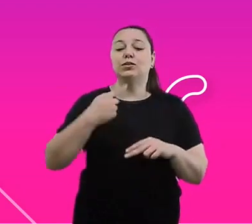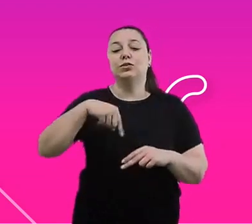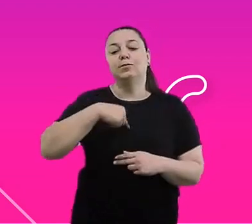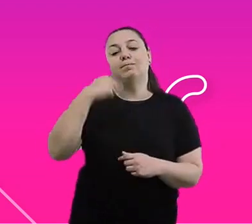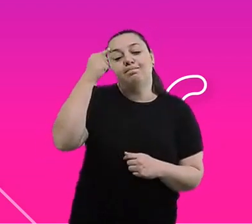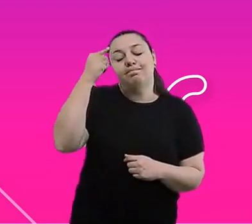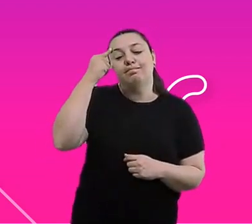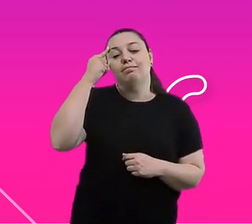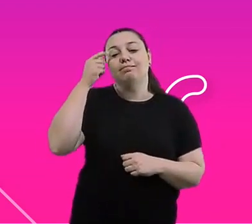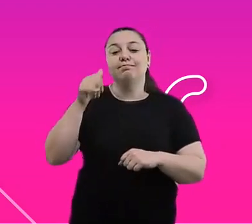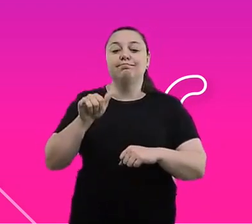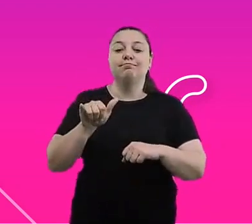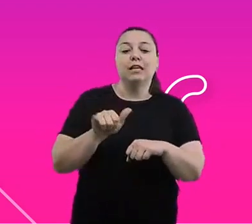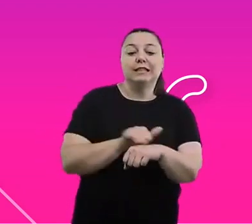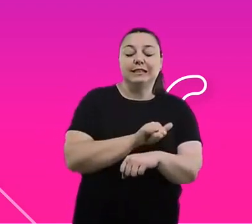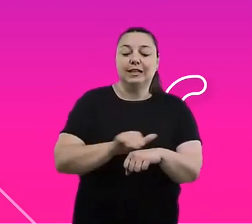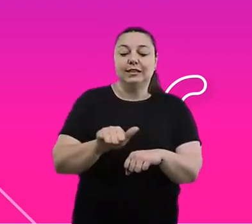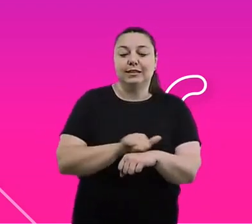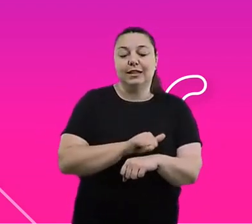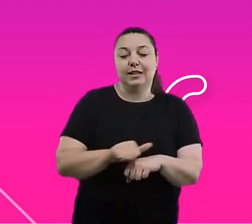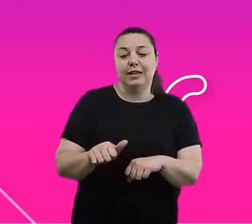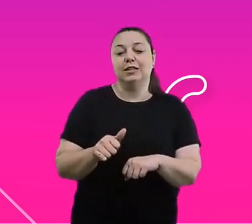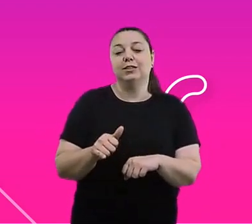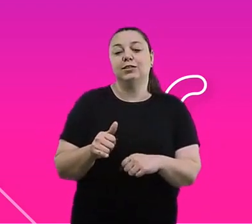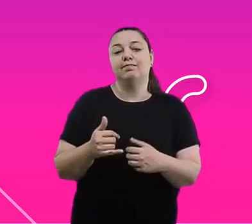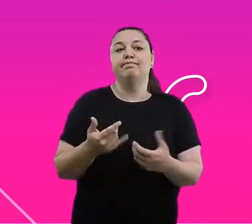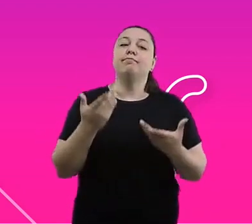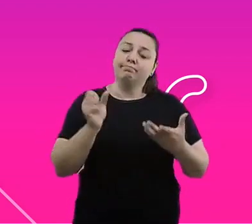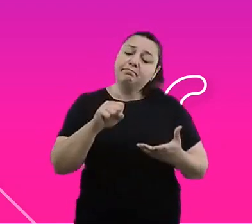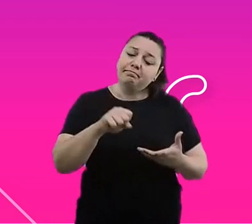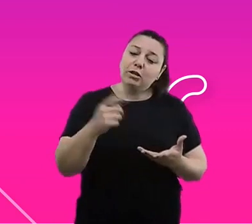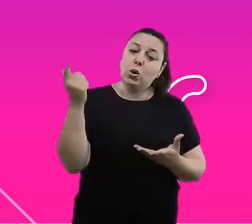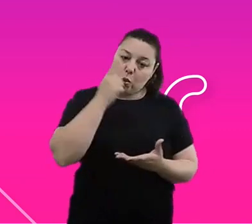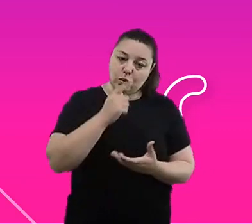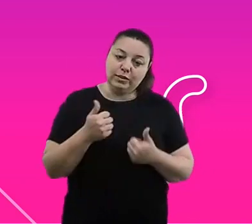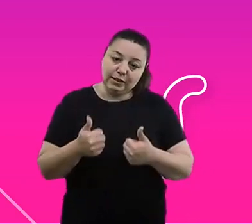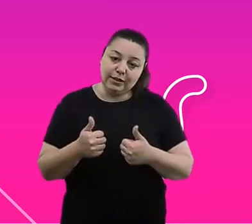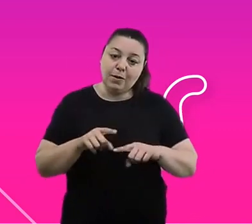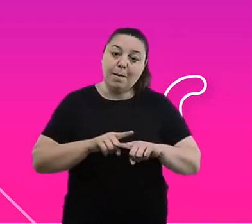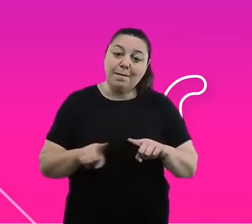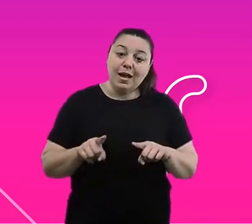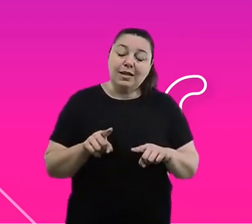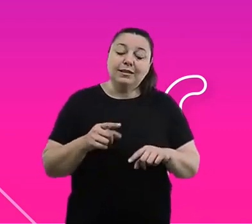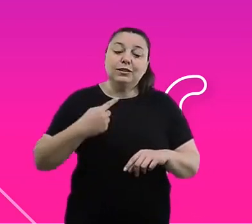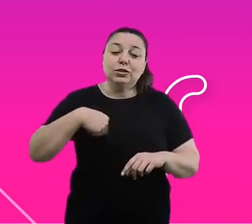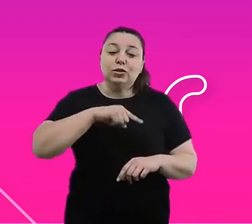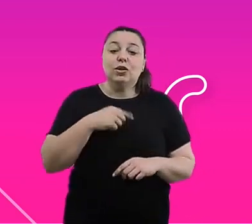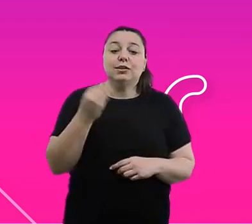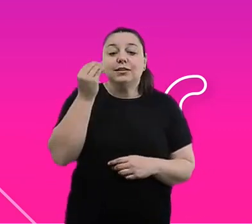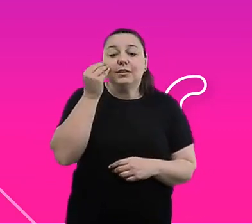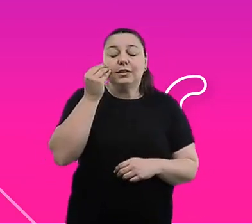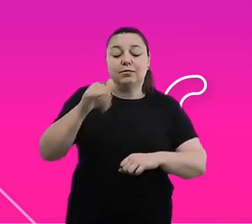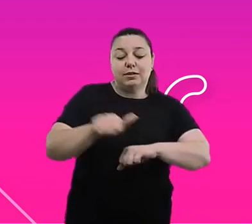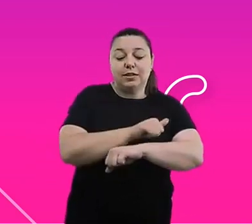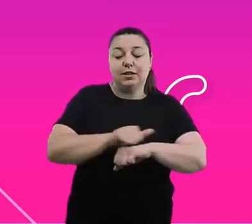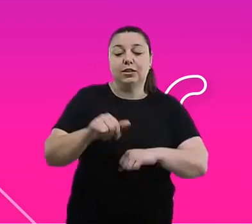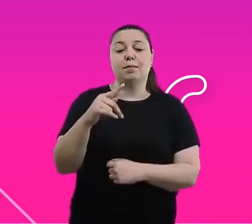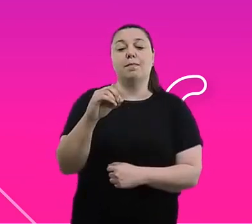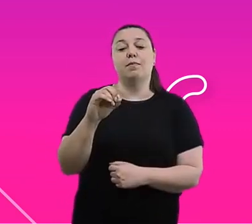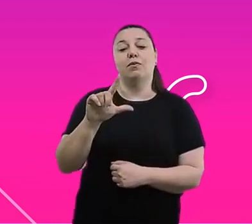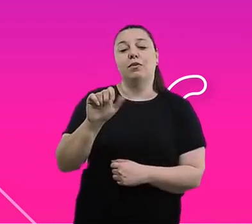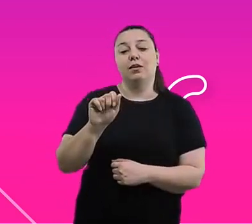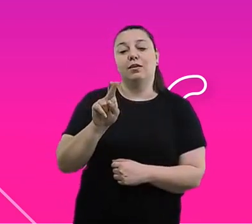ela deu tão certo até o momento, que a gente teve esse cuidado de transformar em uma estratégia capilarizada. Mas, além disso, além do tamanho do